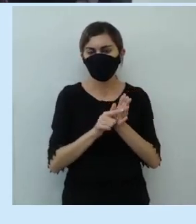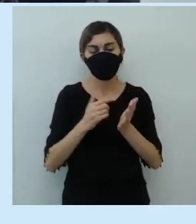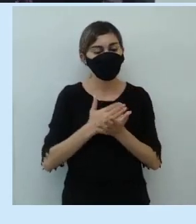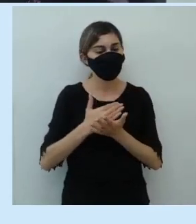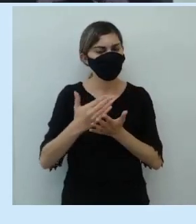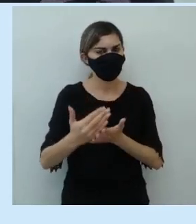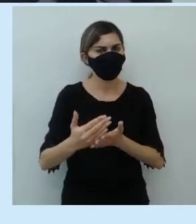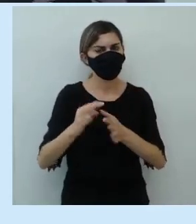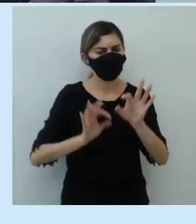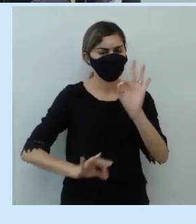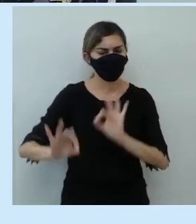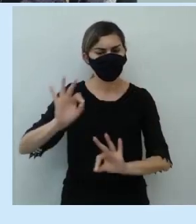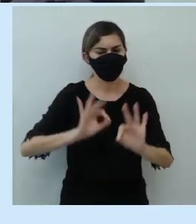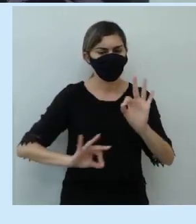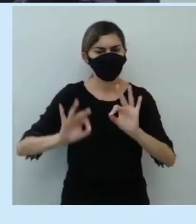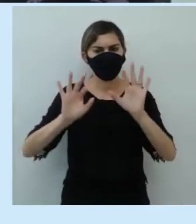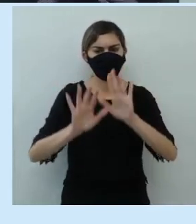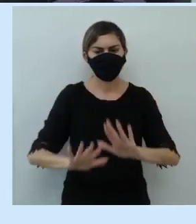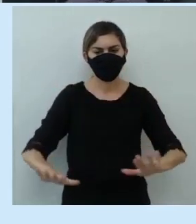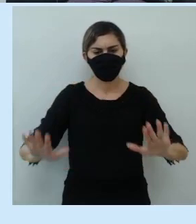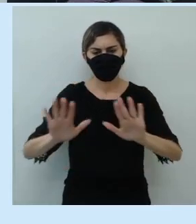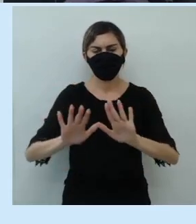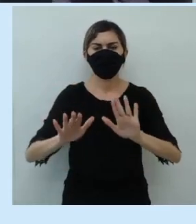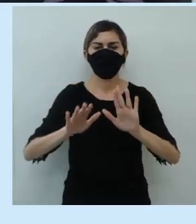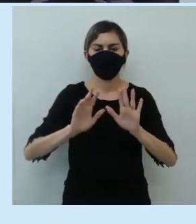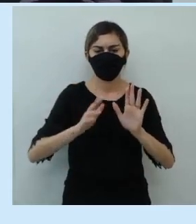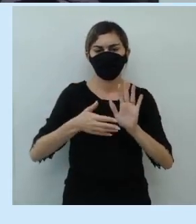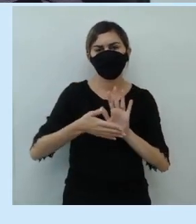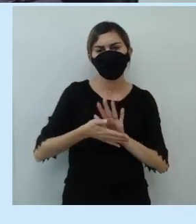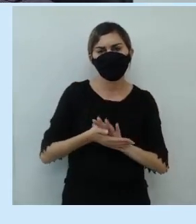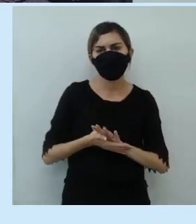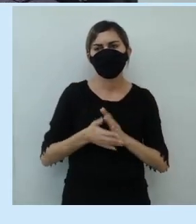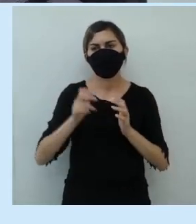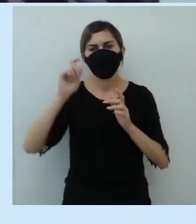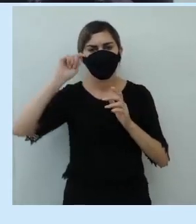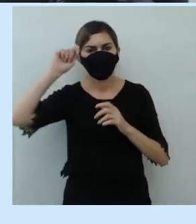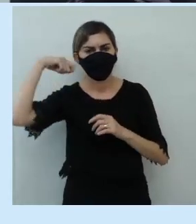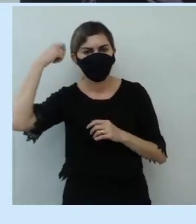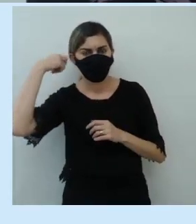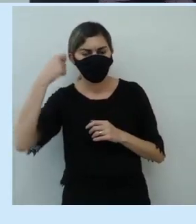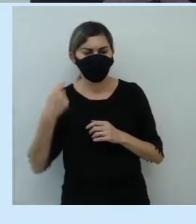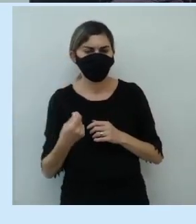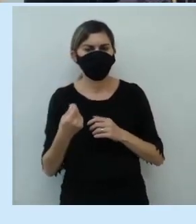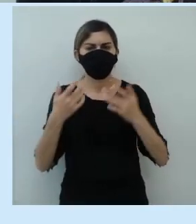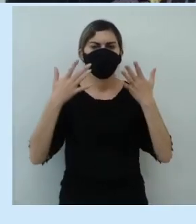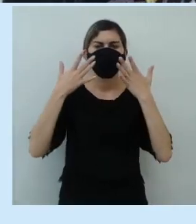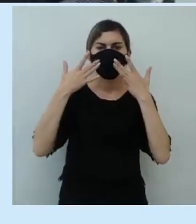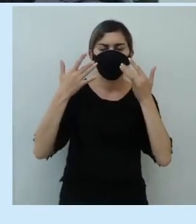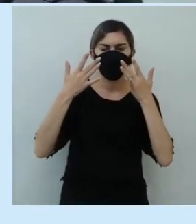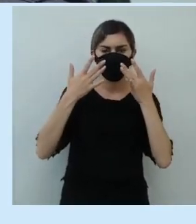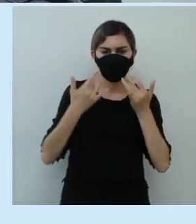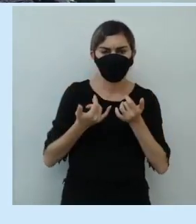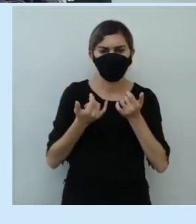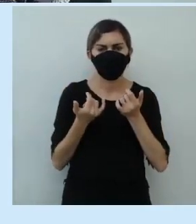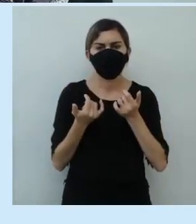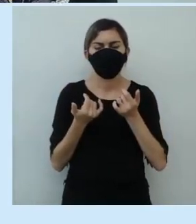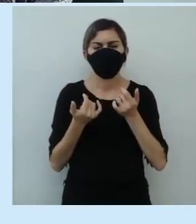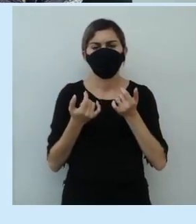uma configuração espacial de palco, com atores, com cenário,